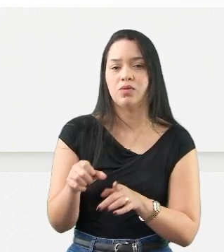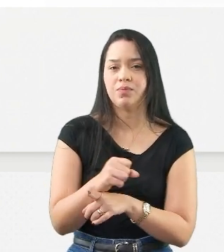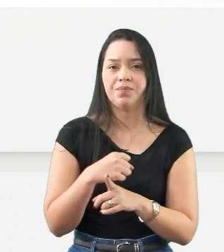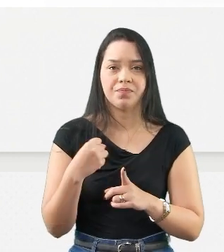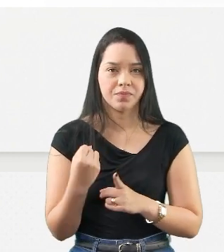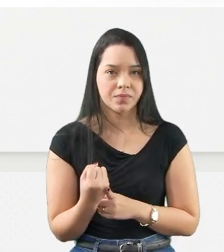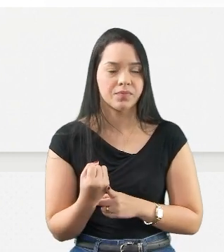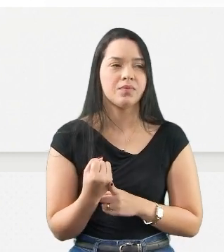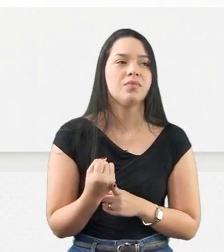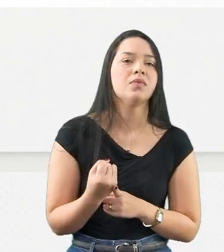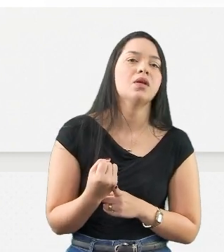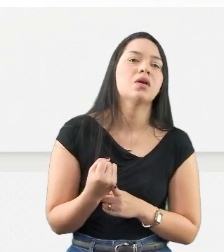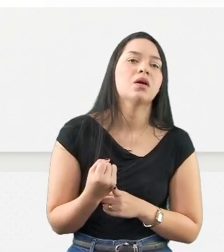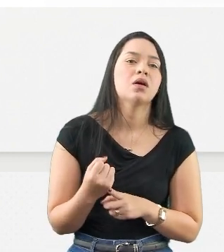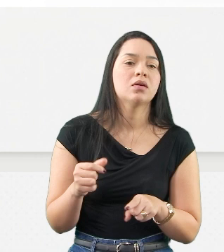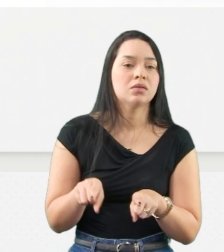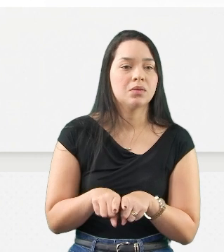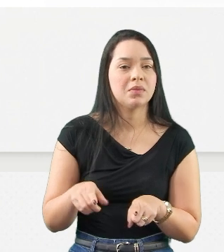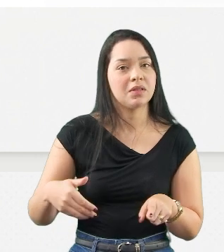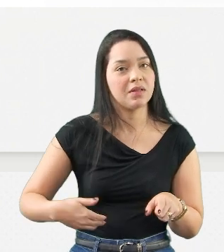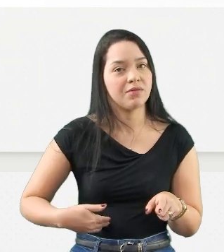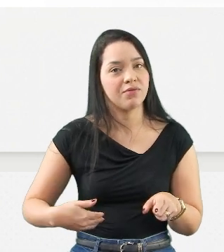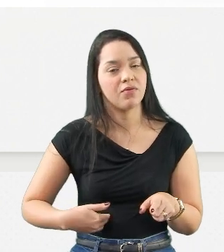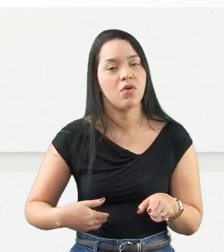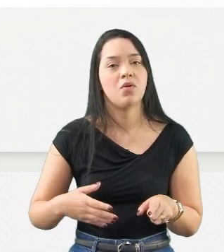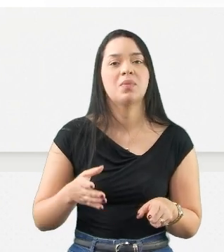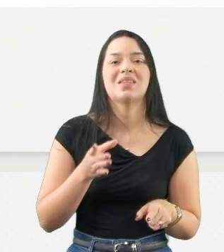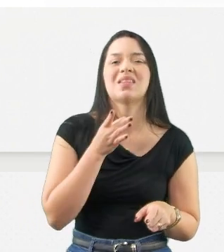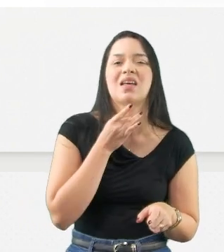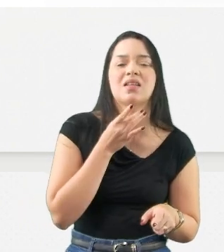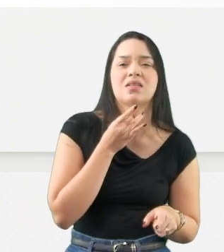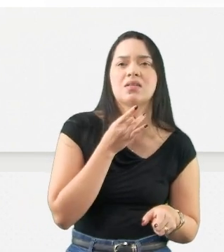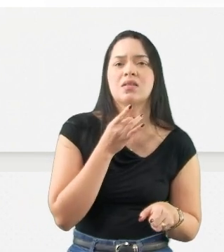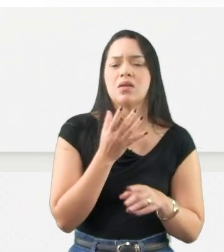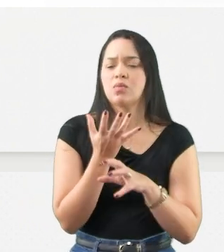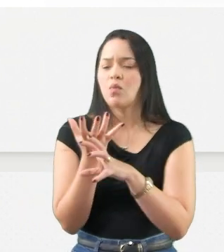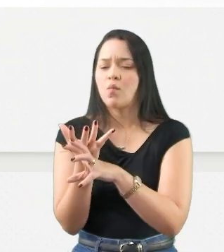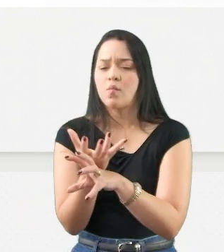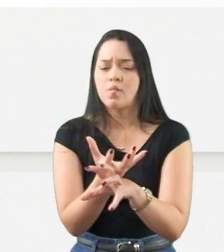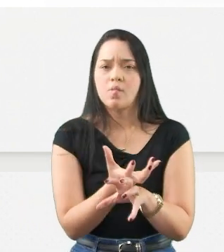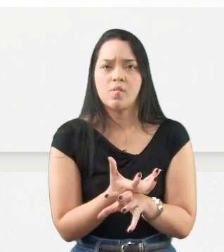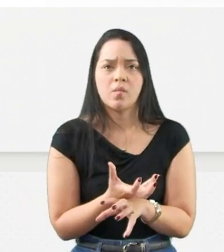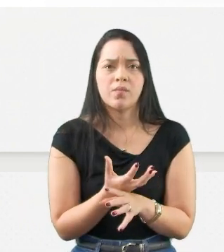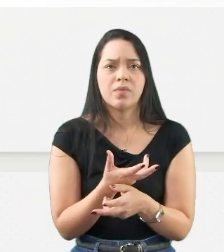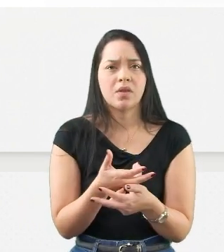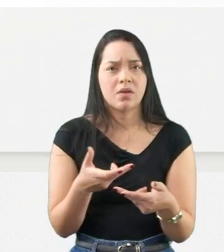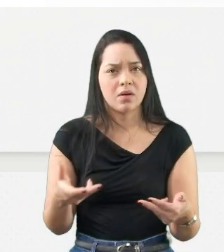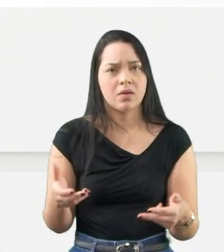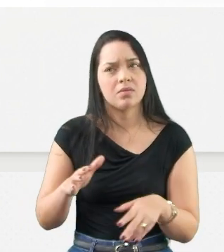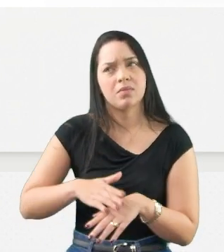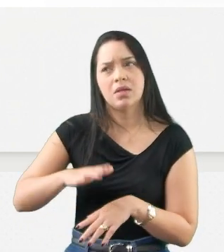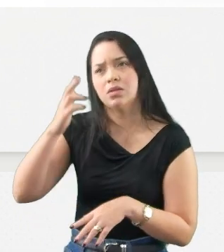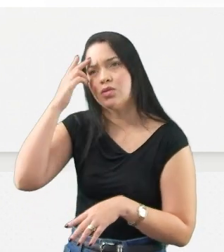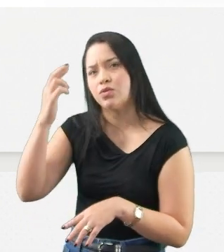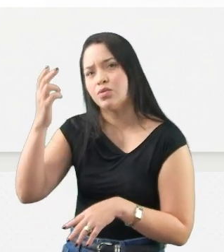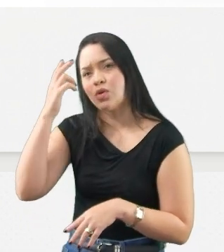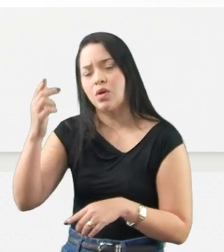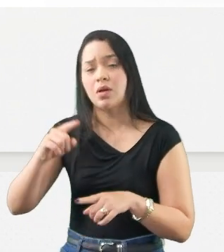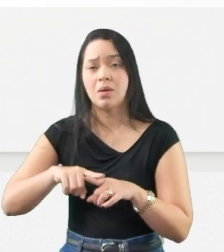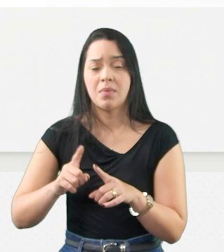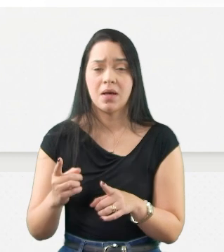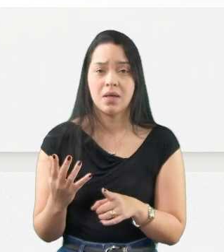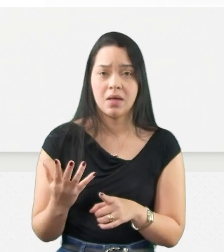a questão da fome, da seca, coisas que elas são muito mais históricas, mas que a